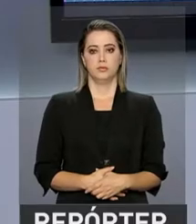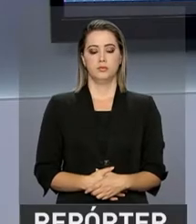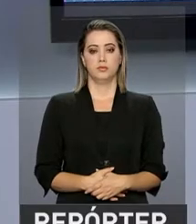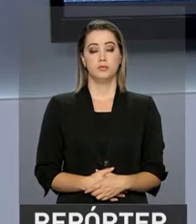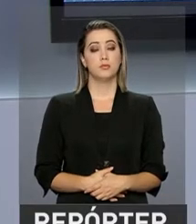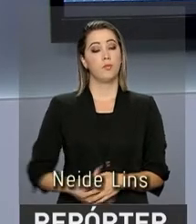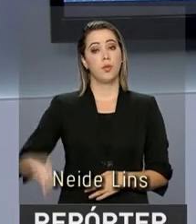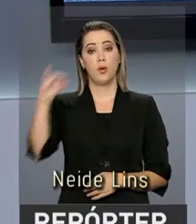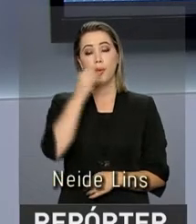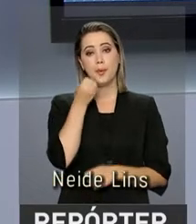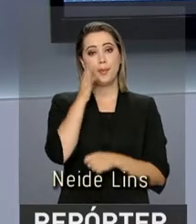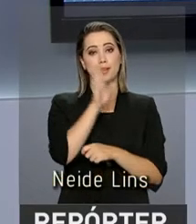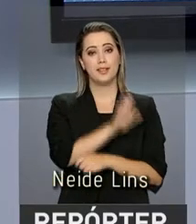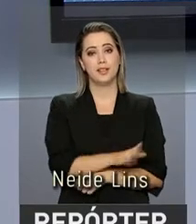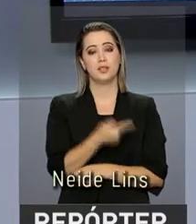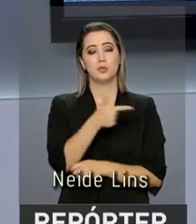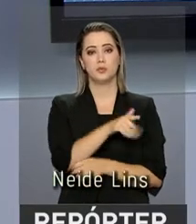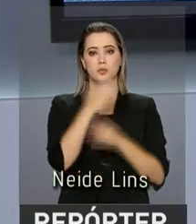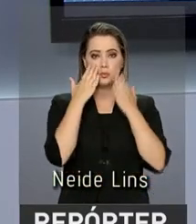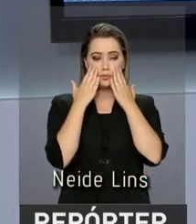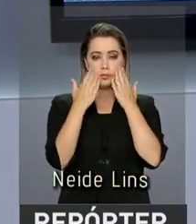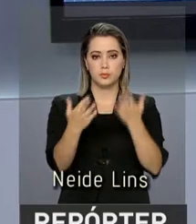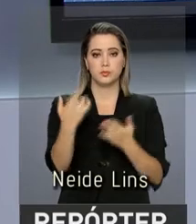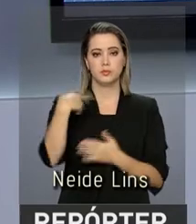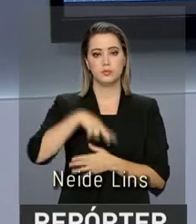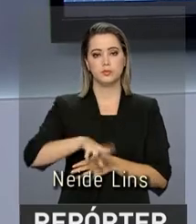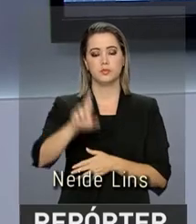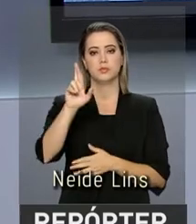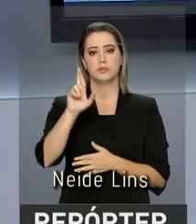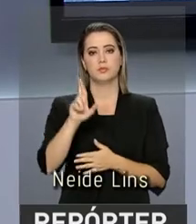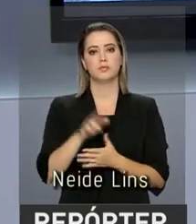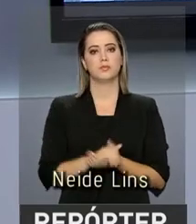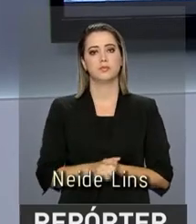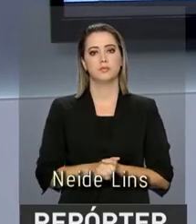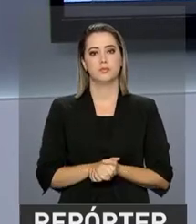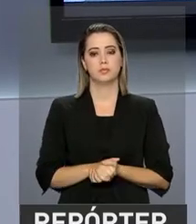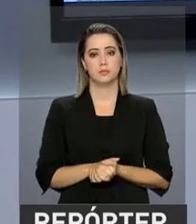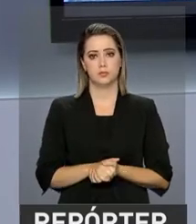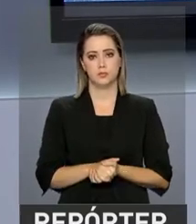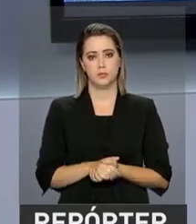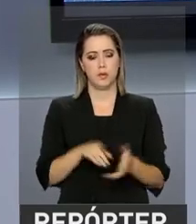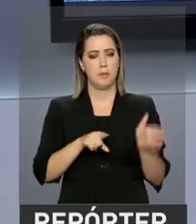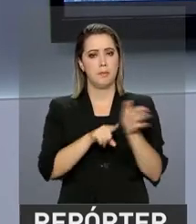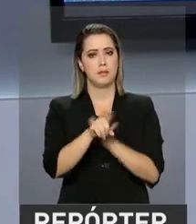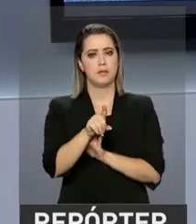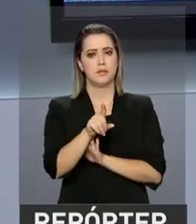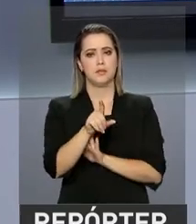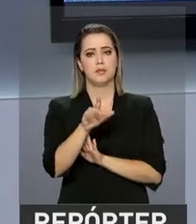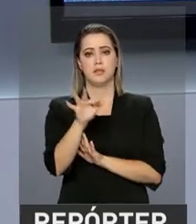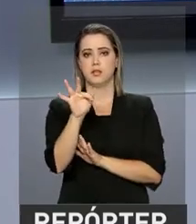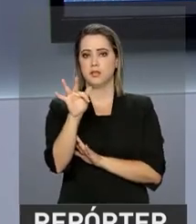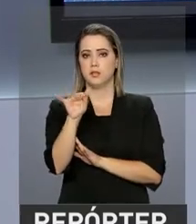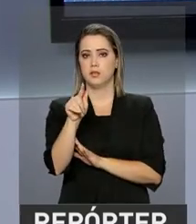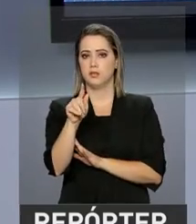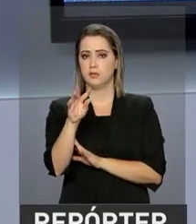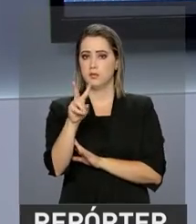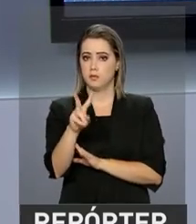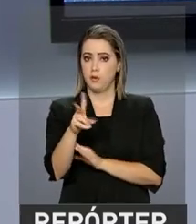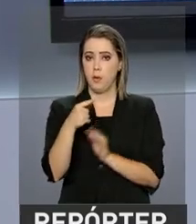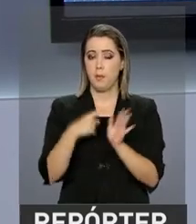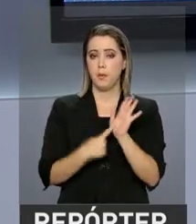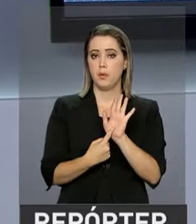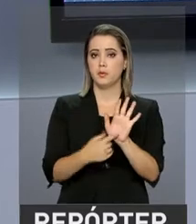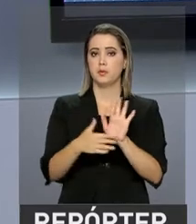olá boa tarde começa agora mais uma edição do repórter nbr pesquisa da fundação getúlio vargas indica